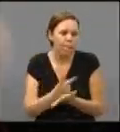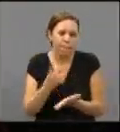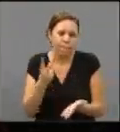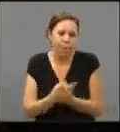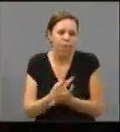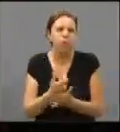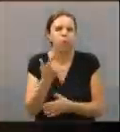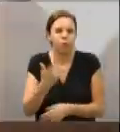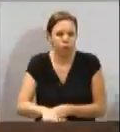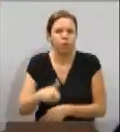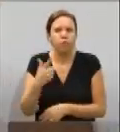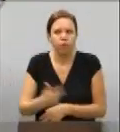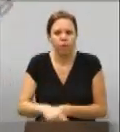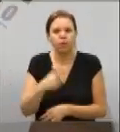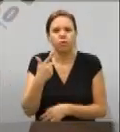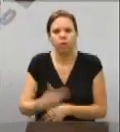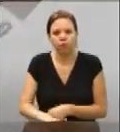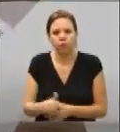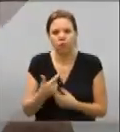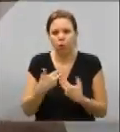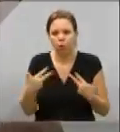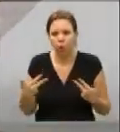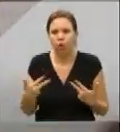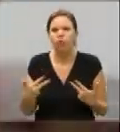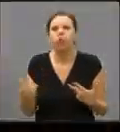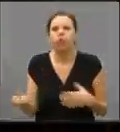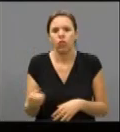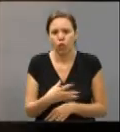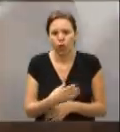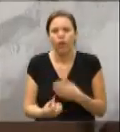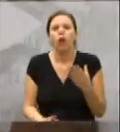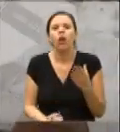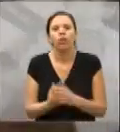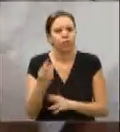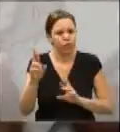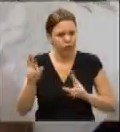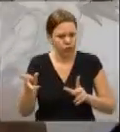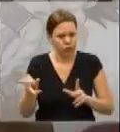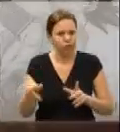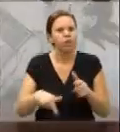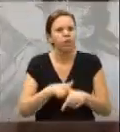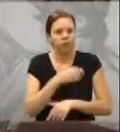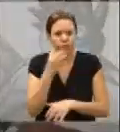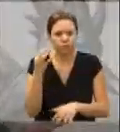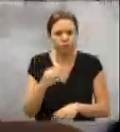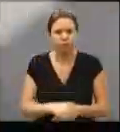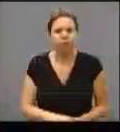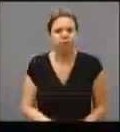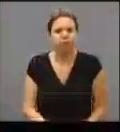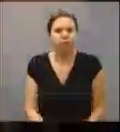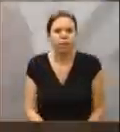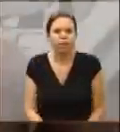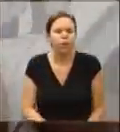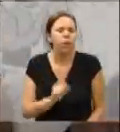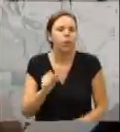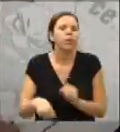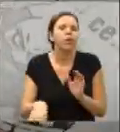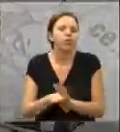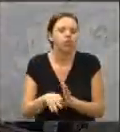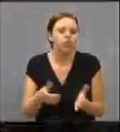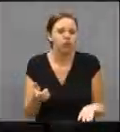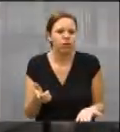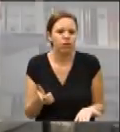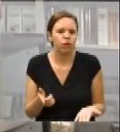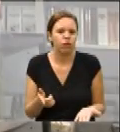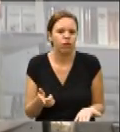uma repetição. Então você tem bastante coisa inédita e acontecimentos bem diferentes, então vale a pena conferir. O que mais está chegando?